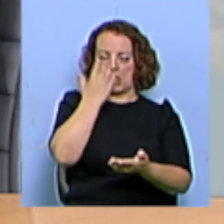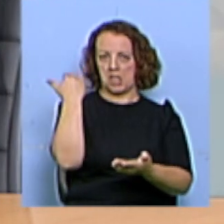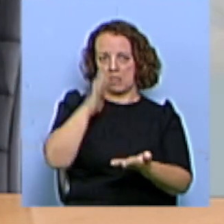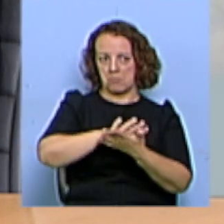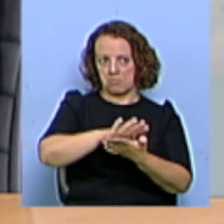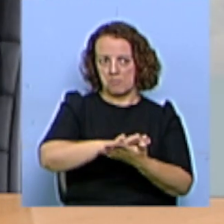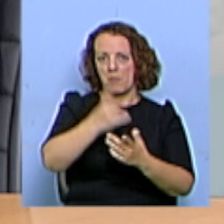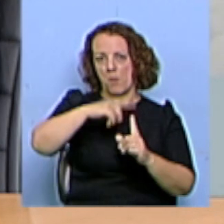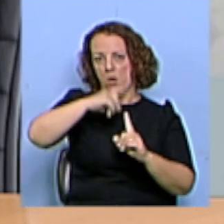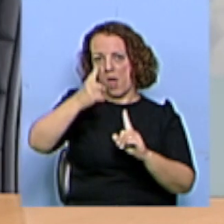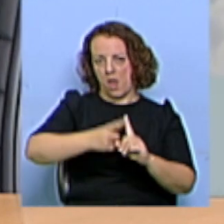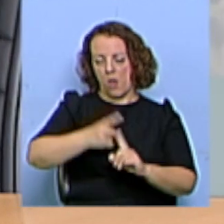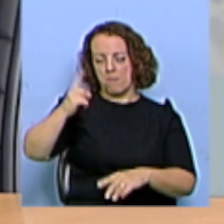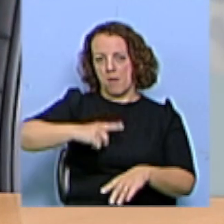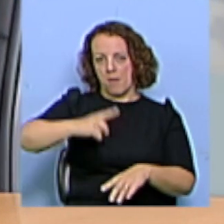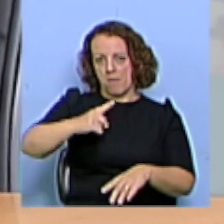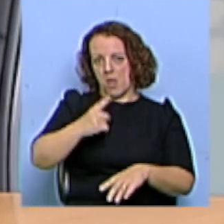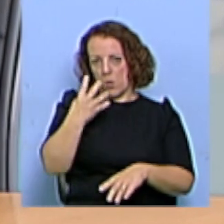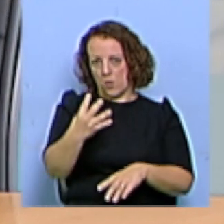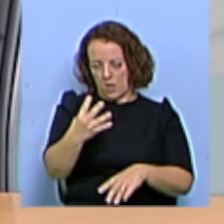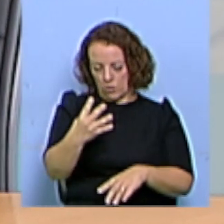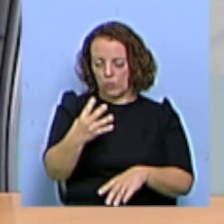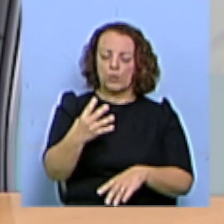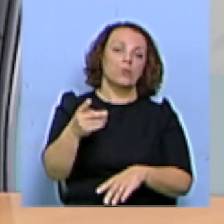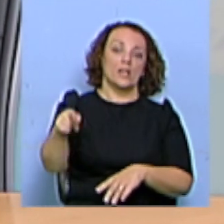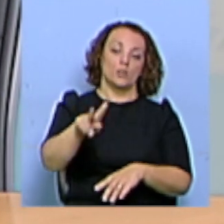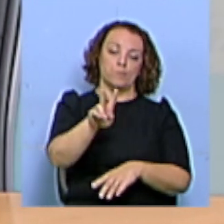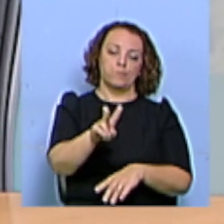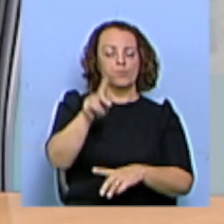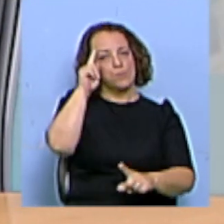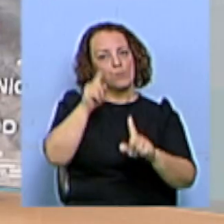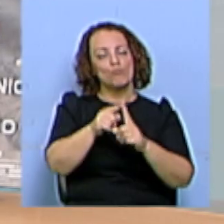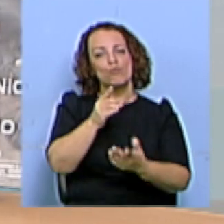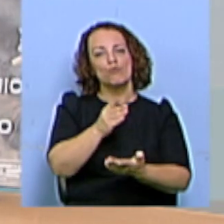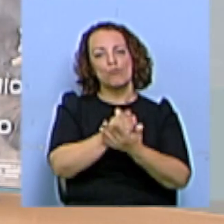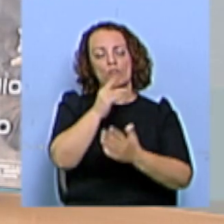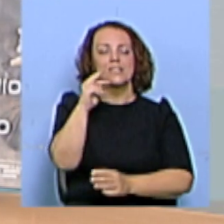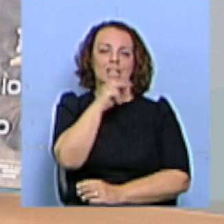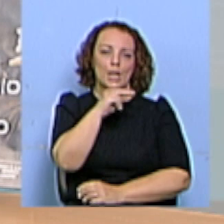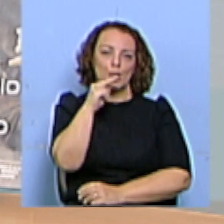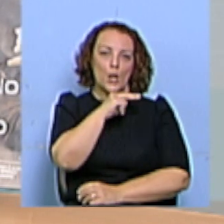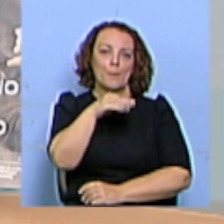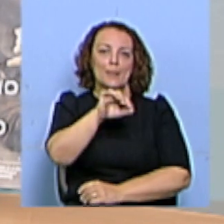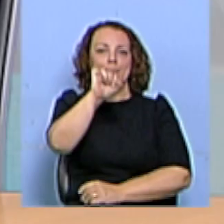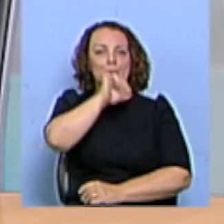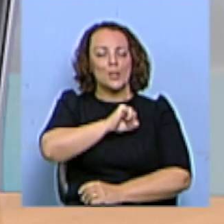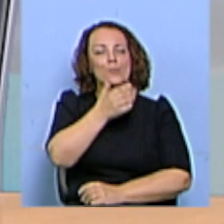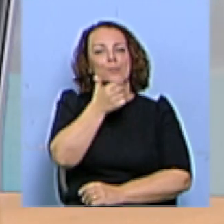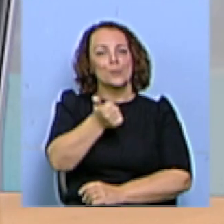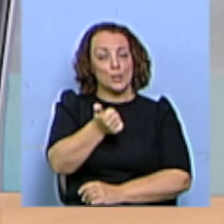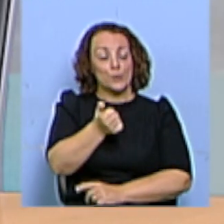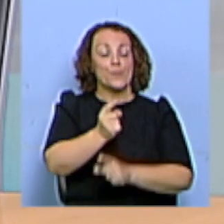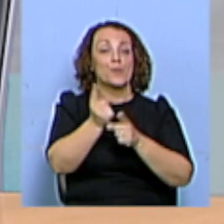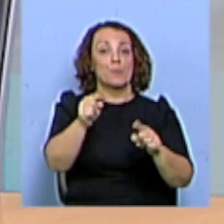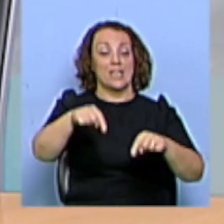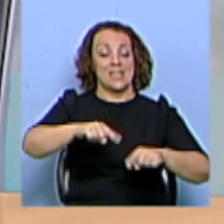por ano, este é o segundo, e que é totalmente dedicado a Santo António, numa coincidência muito bonita, porque este